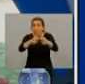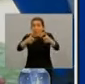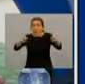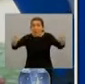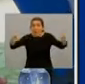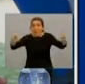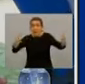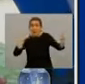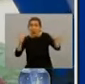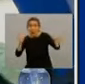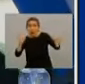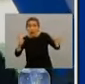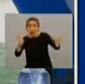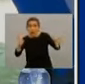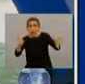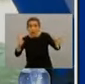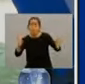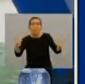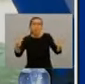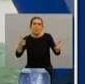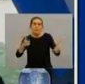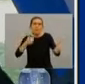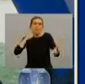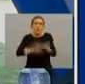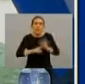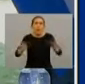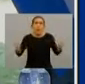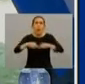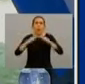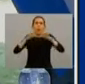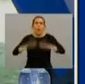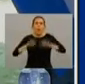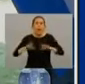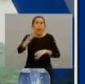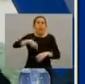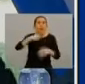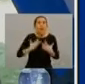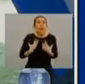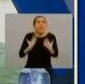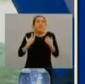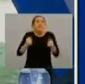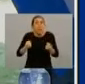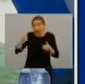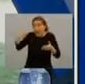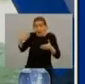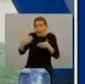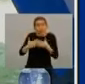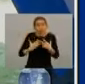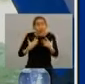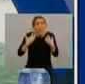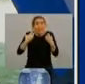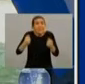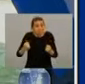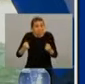visualizar o que isso significa na prática mas quase 100% de inflação significa dizer que aquilo que custava um preço em janeiro de